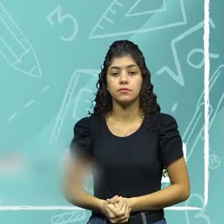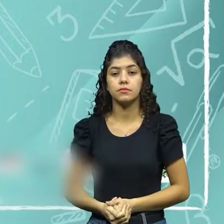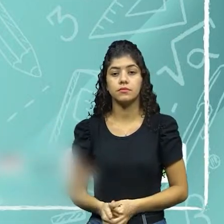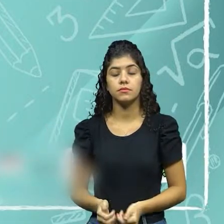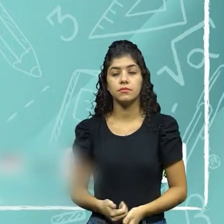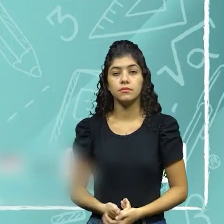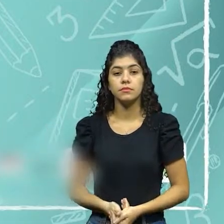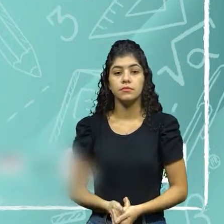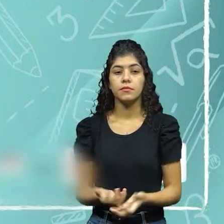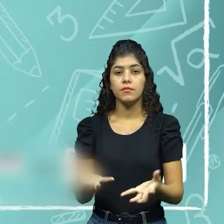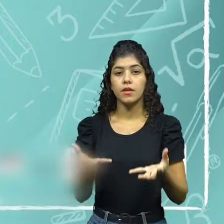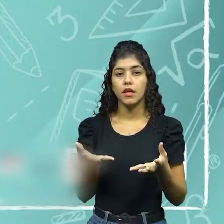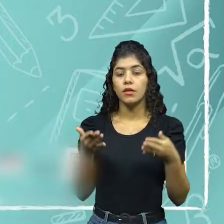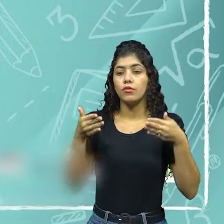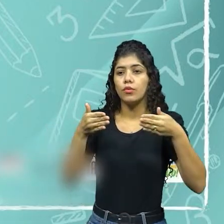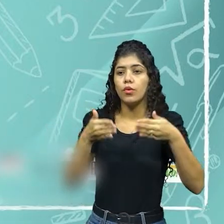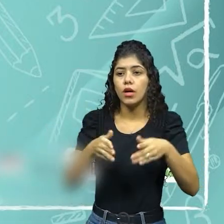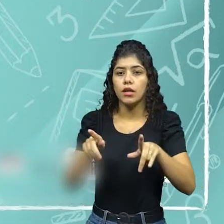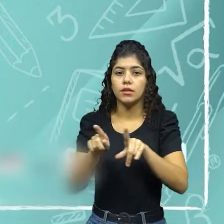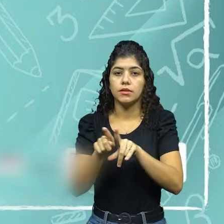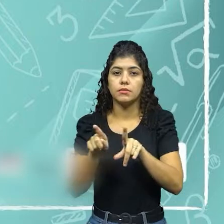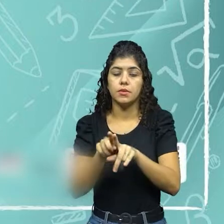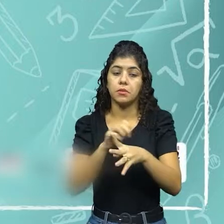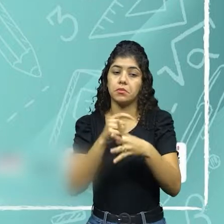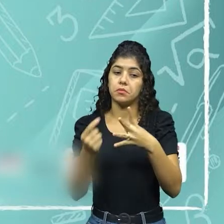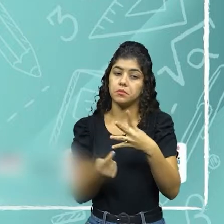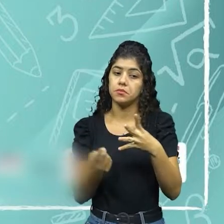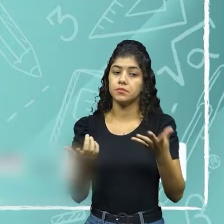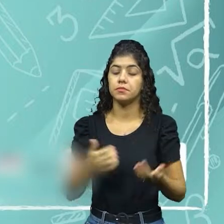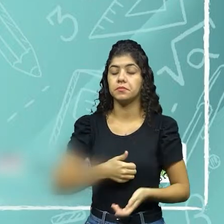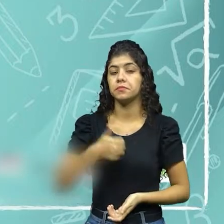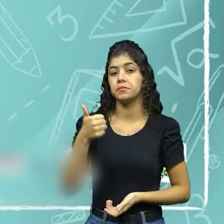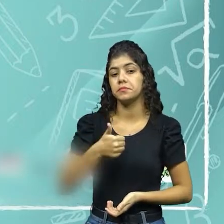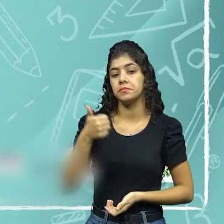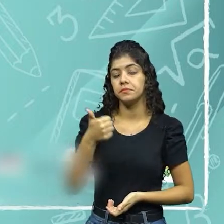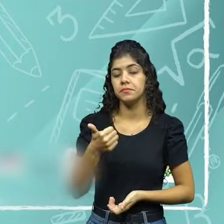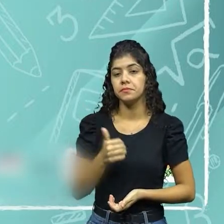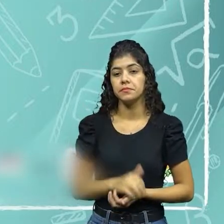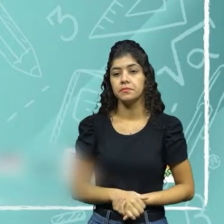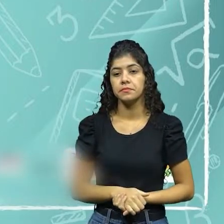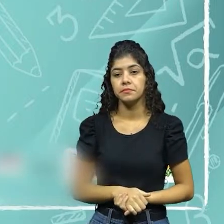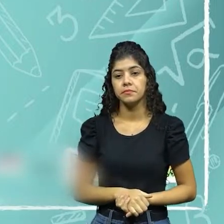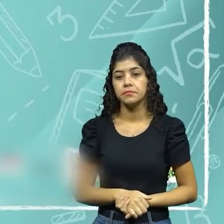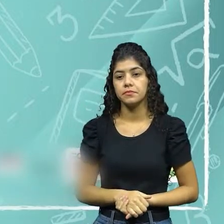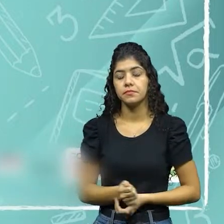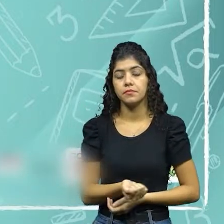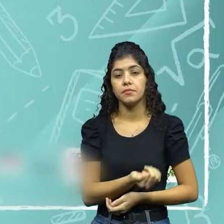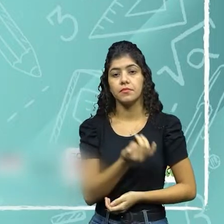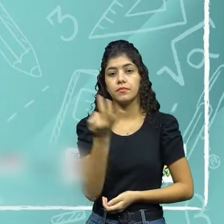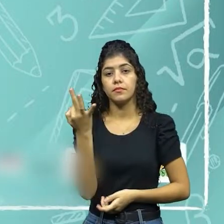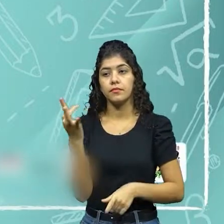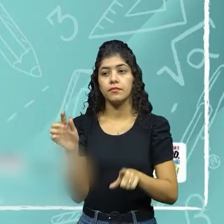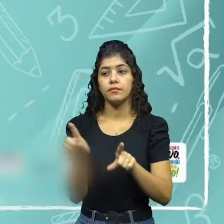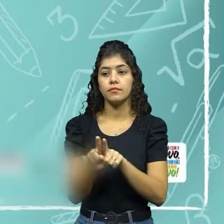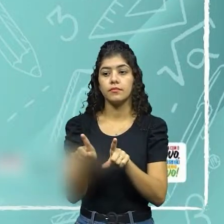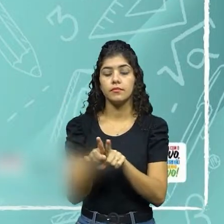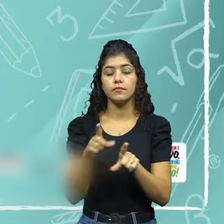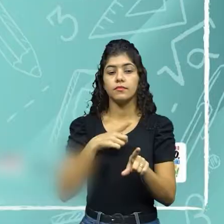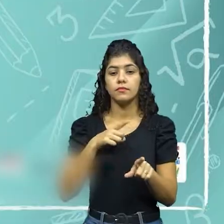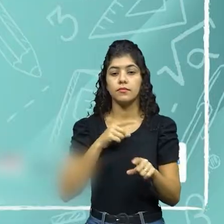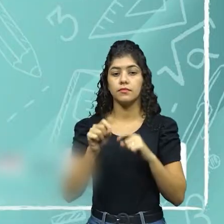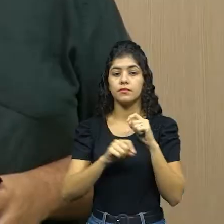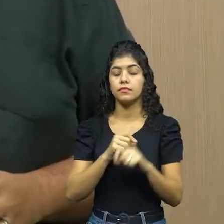E aí eu quero focar um pouquinho sobre alguns pontos. Primeiro, quais são os canais